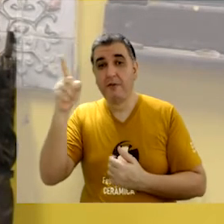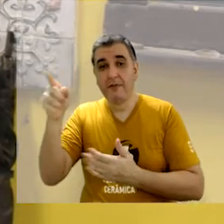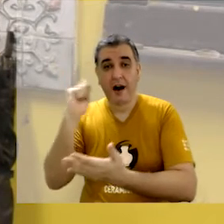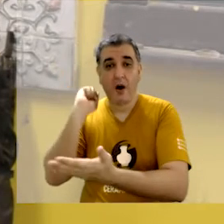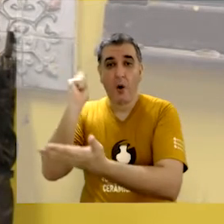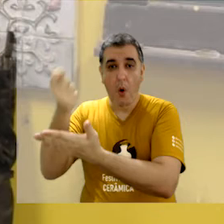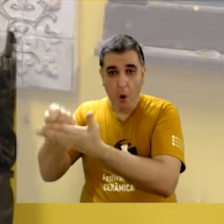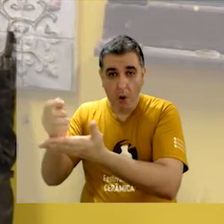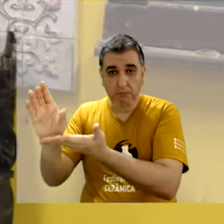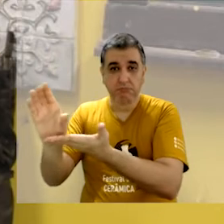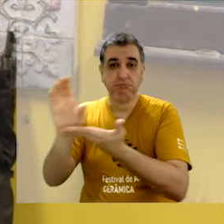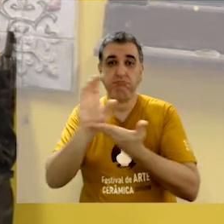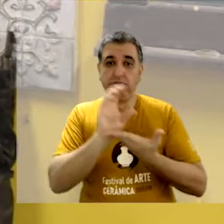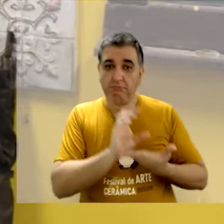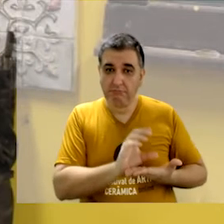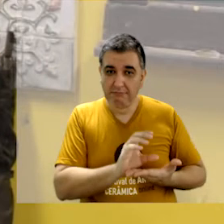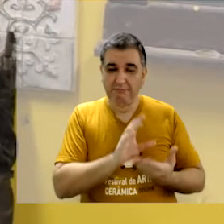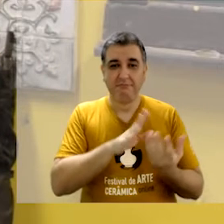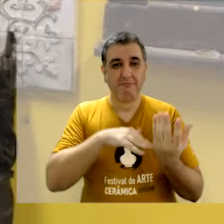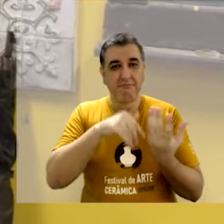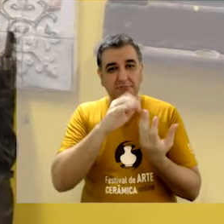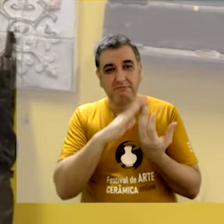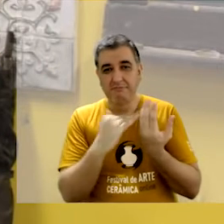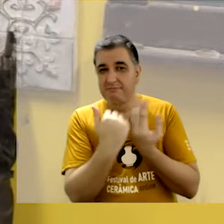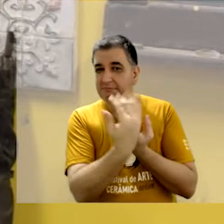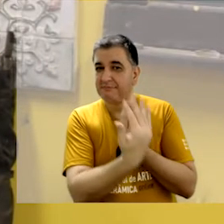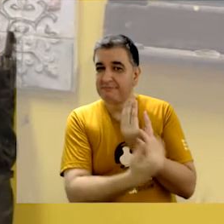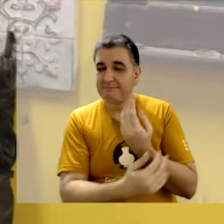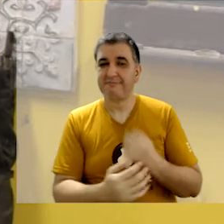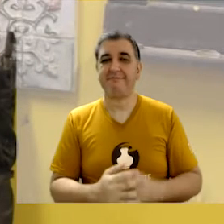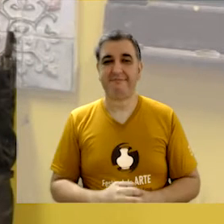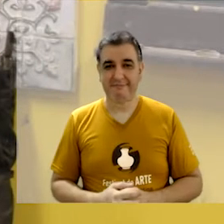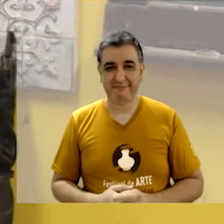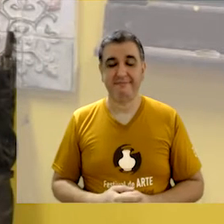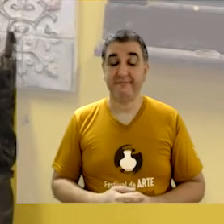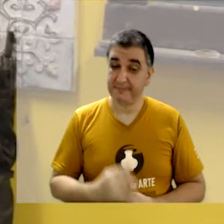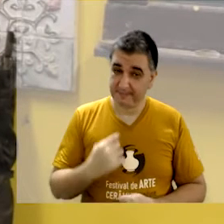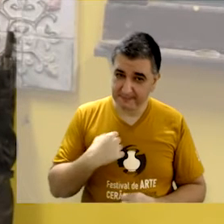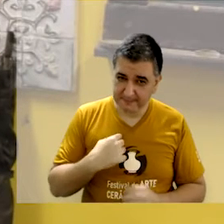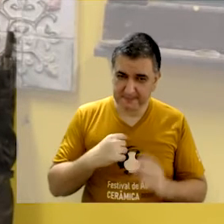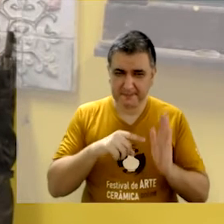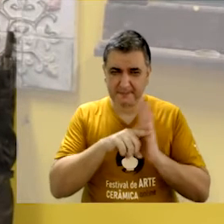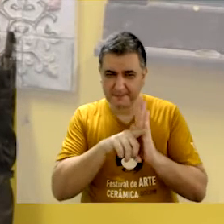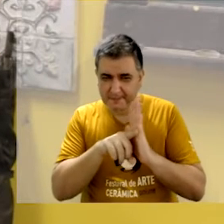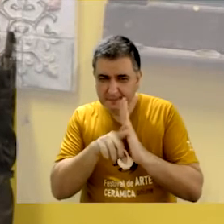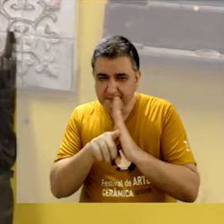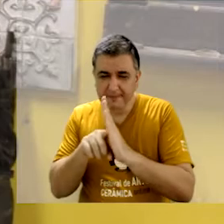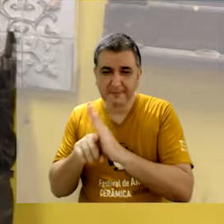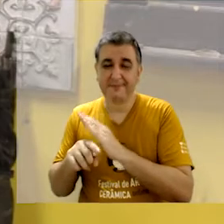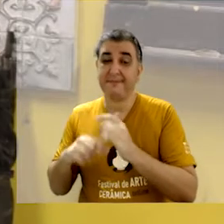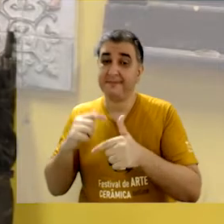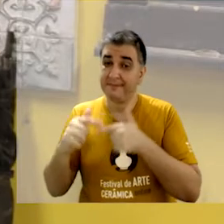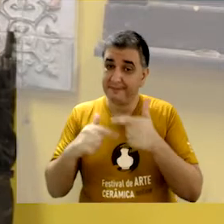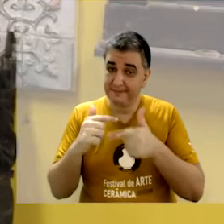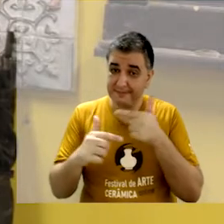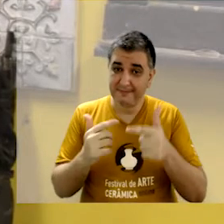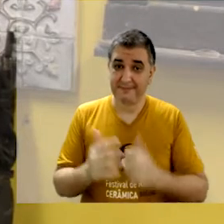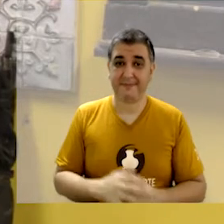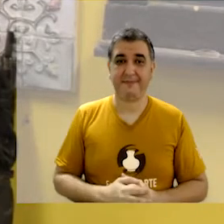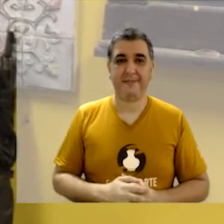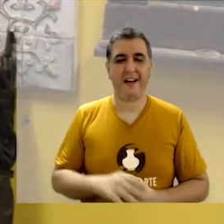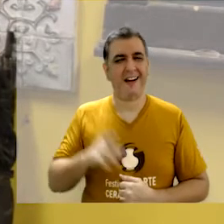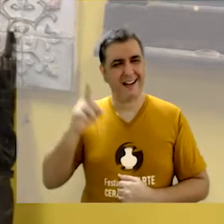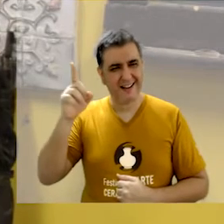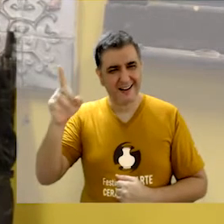não desenvolveu uma pesquisa da cerâmica com cinzas, né? Com o trabalho, como lá em São Paulo se faz